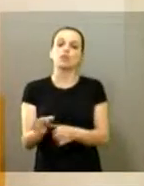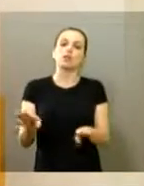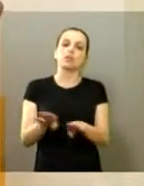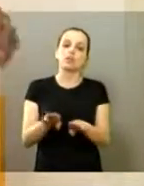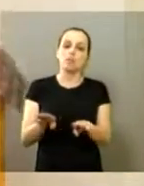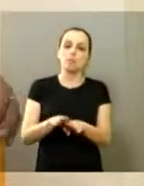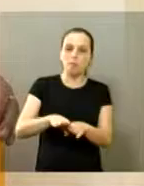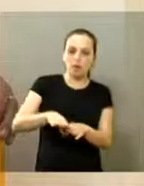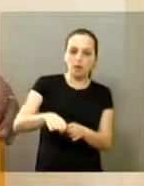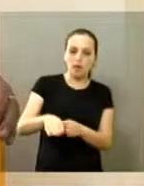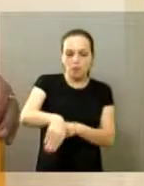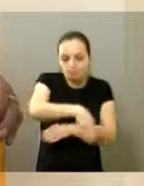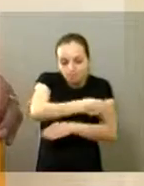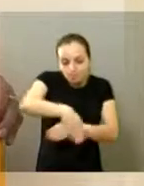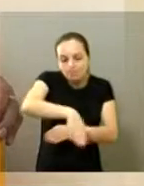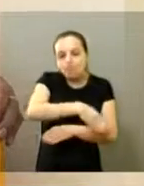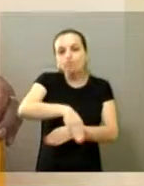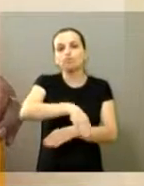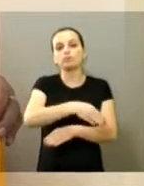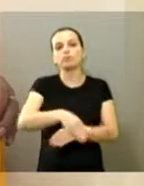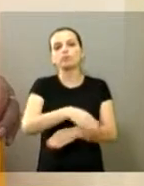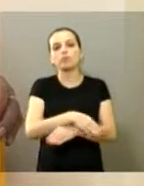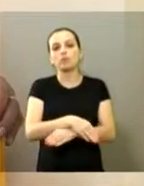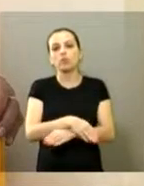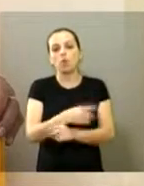uma rua só